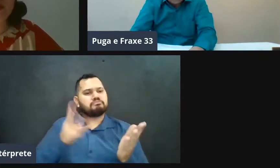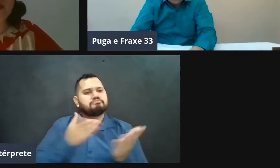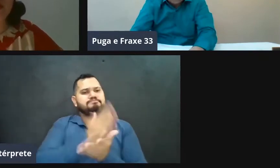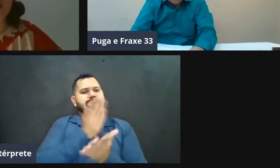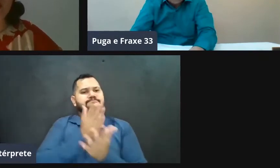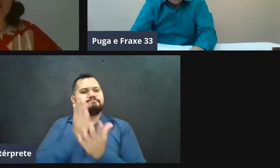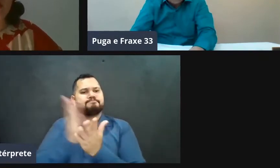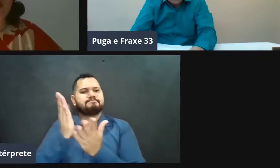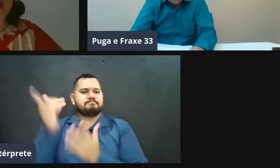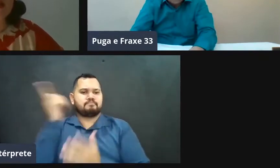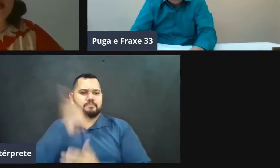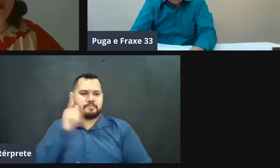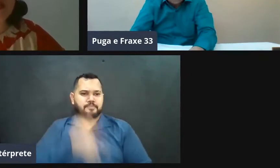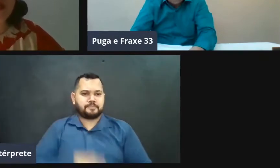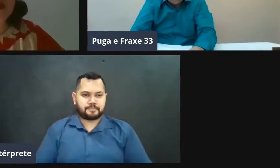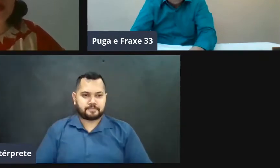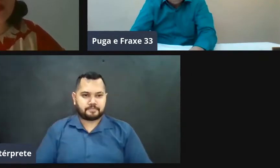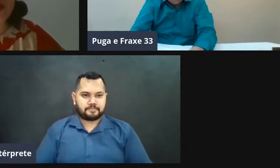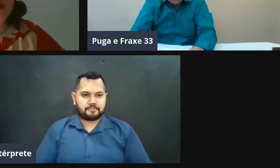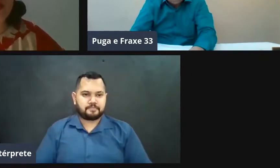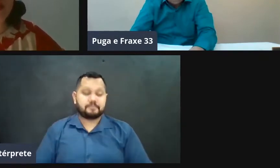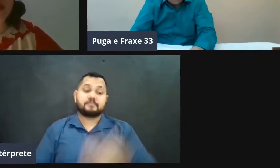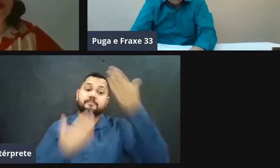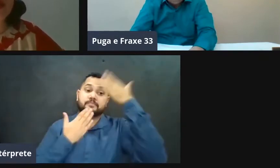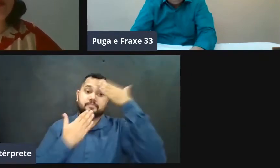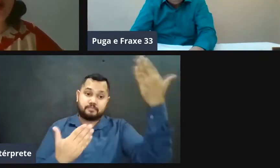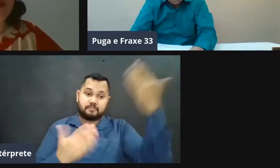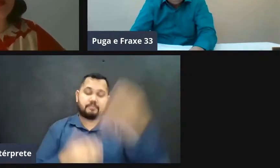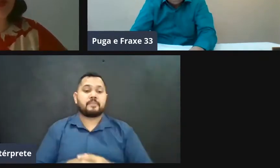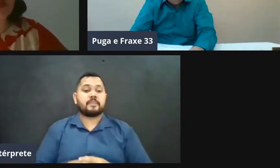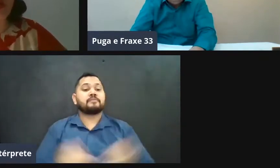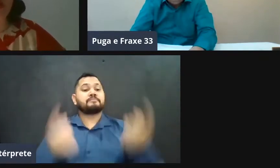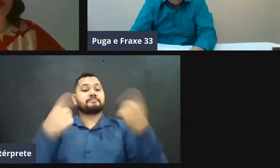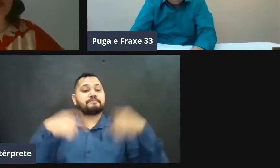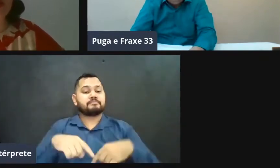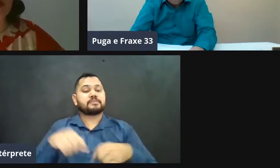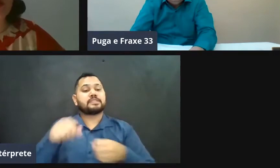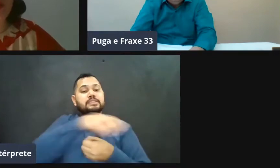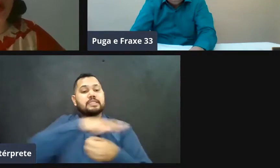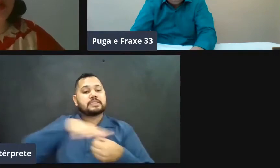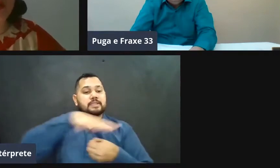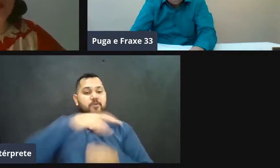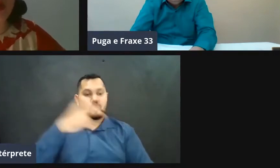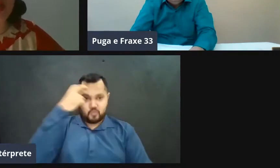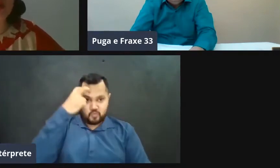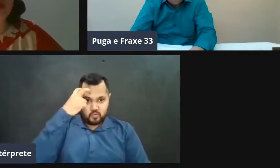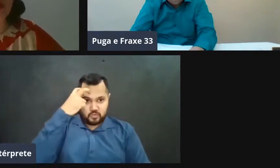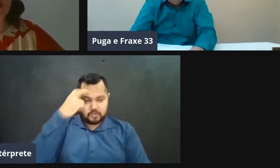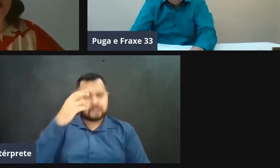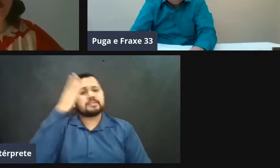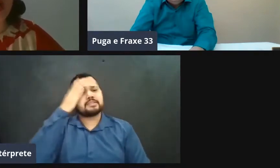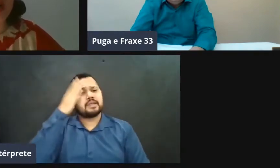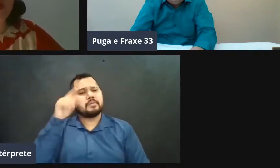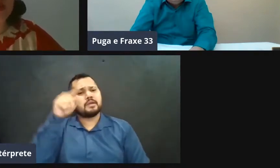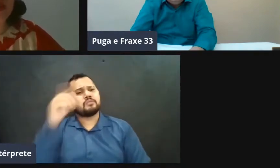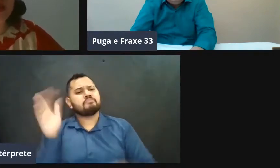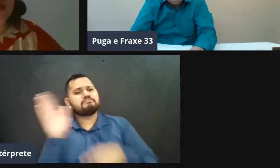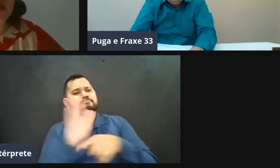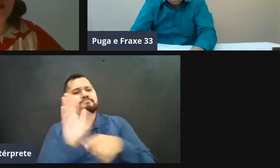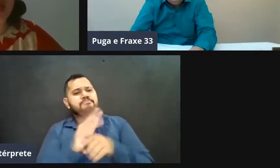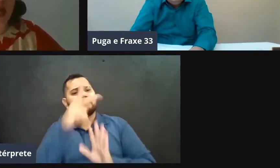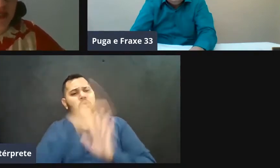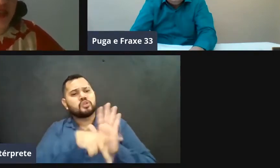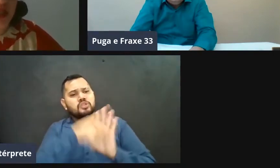Obrigada, professor. Com relação à extensão e cultura, de que forma sua gestão pretende dar suporte aos projetos e programas